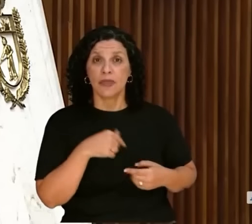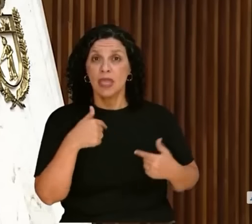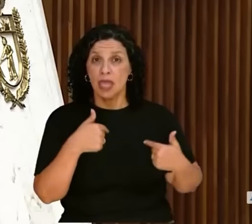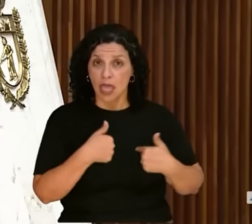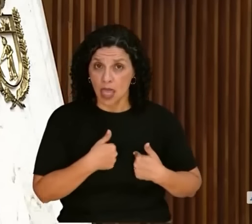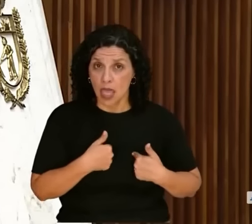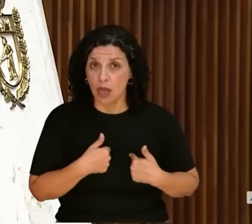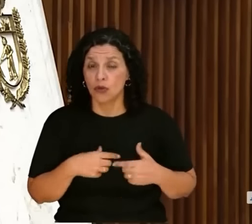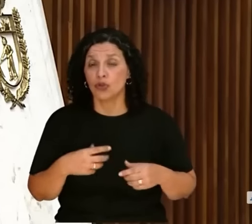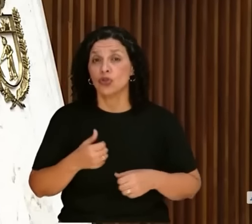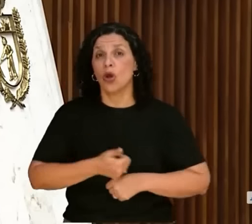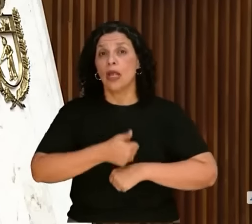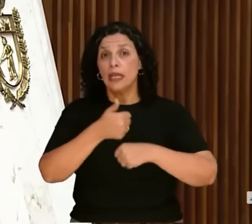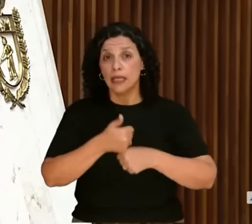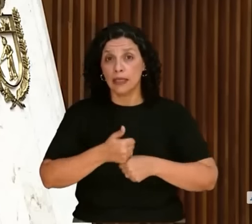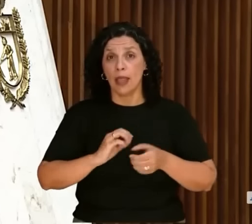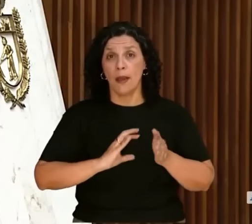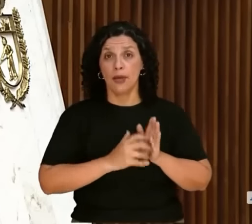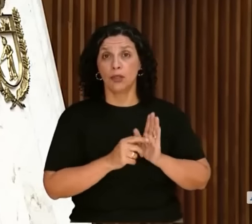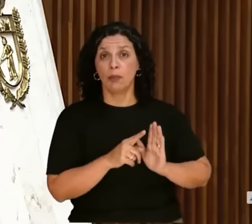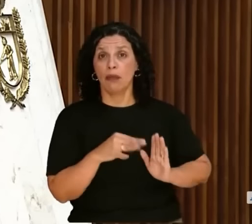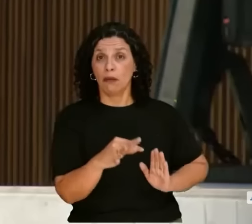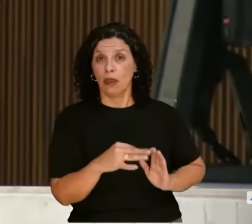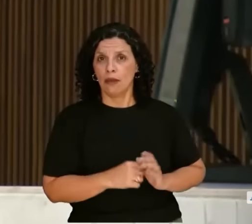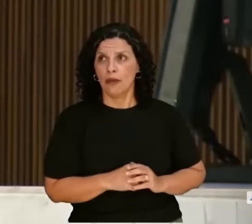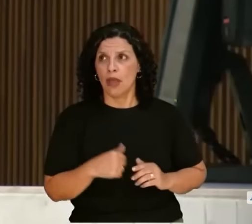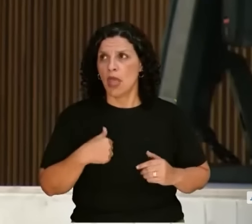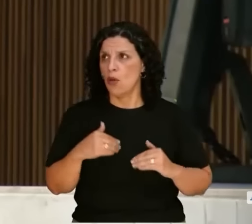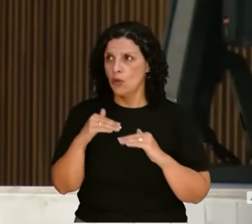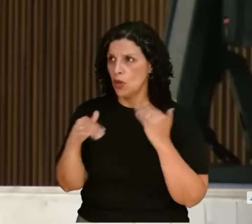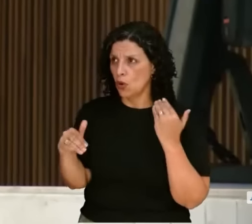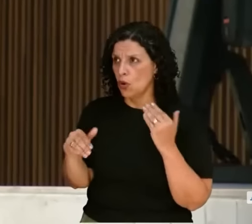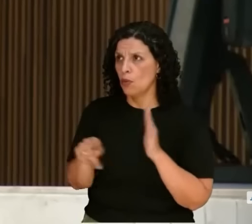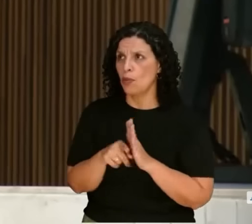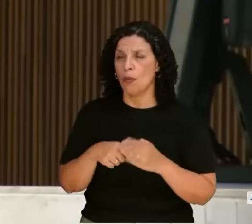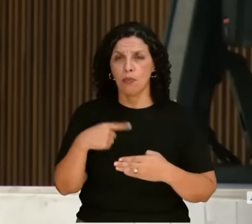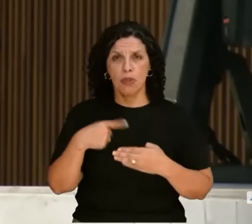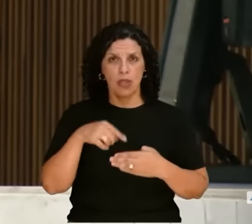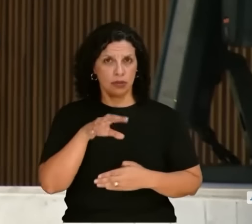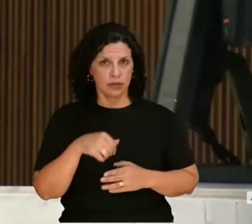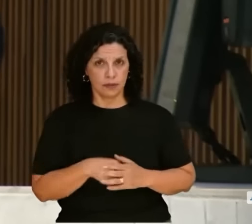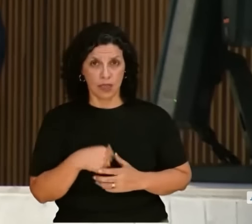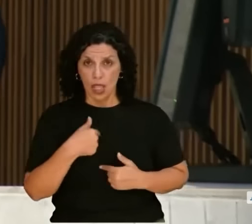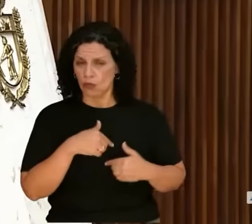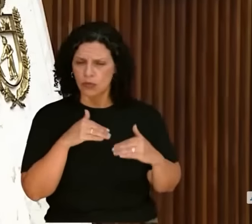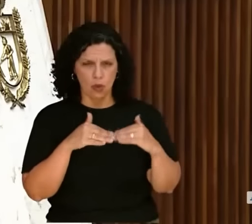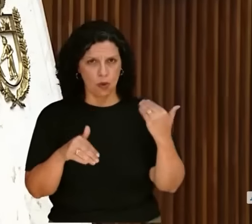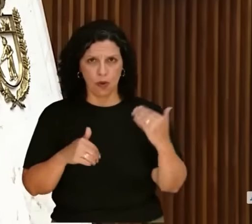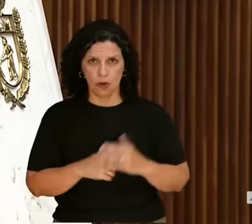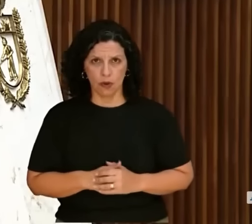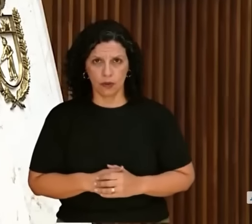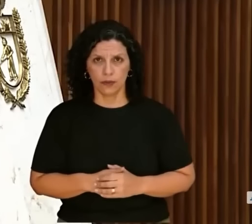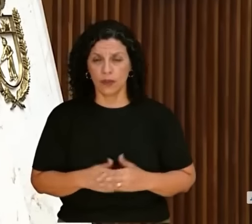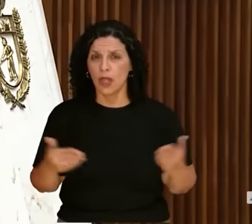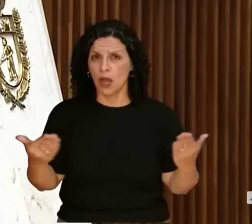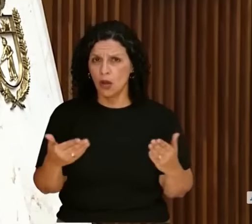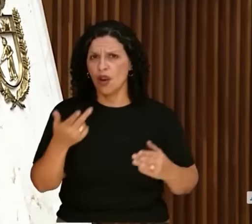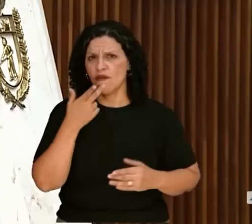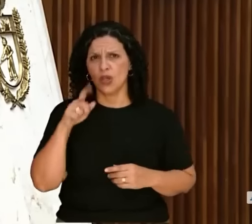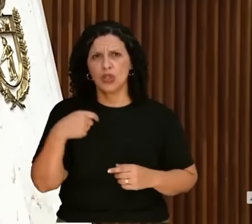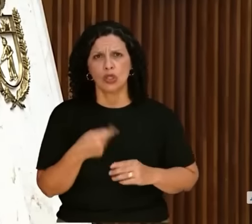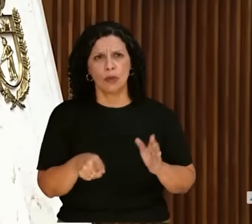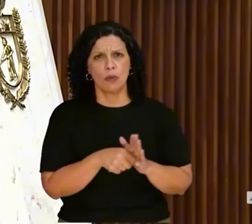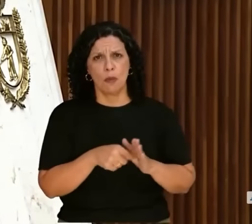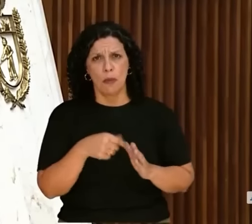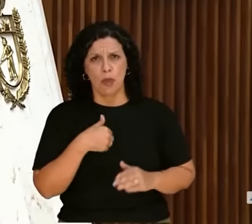presido o partido do presidente Lula. Eu não concordo com o pedágio que está aí. Não concordo. Não estou batendo no